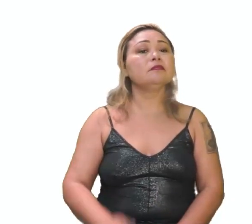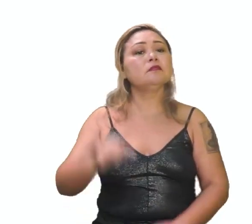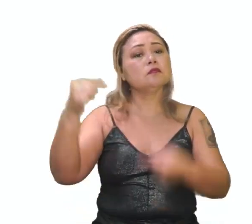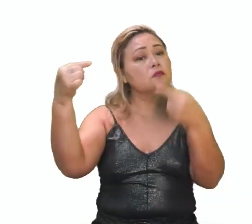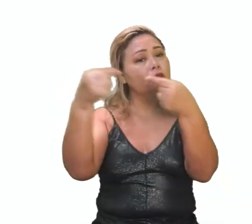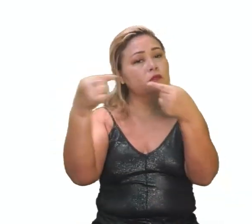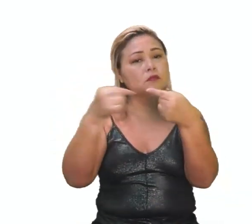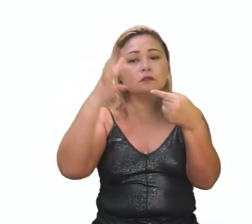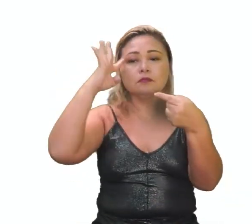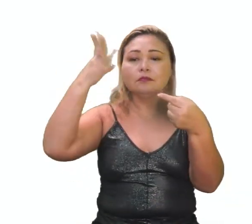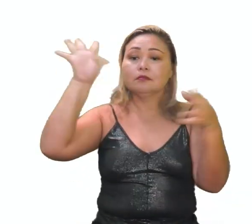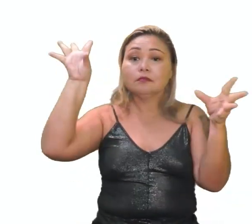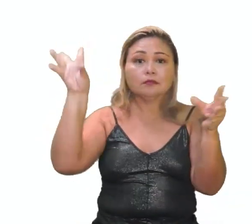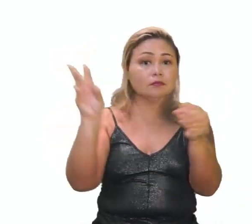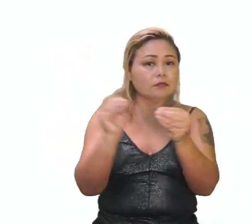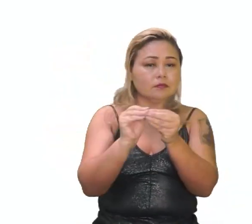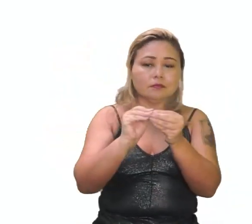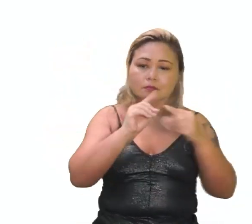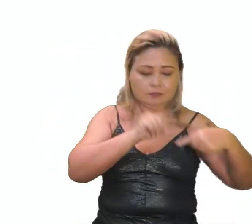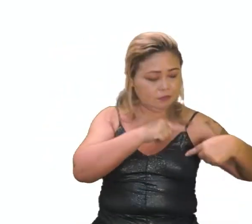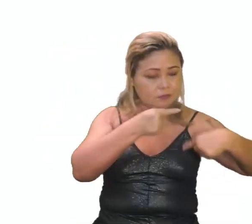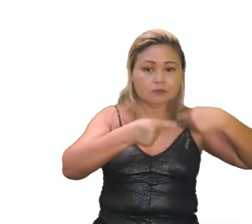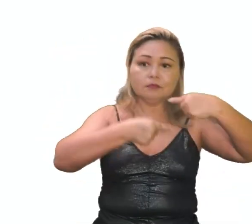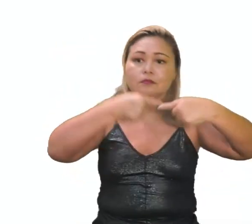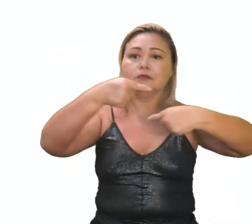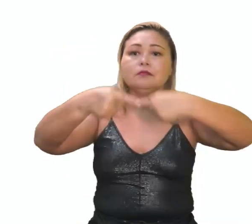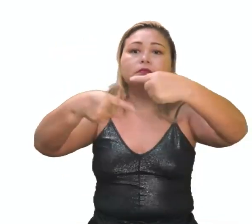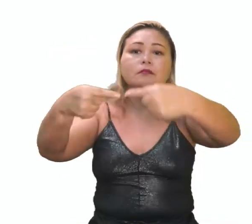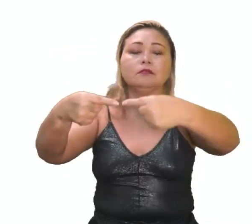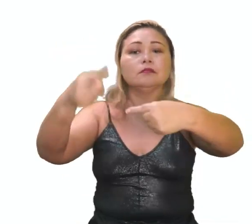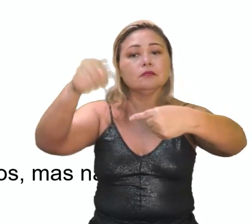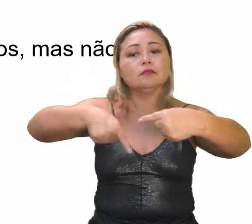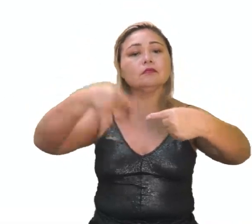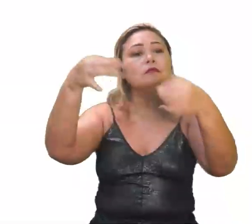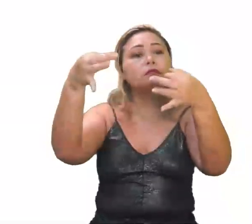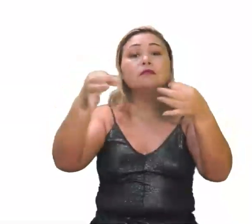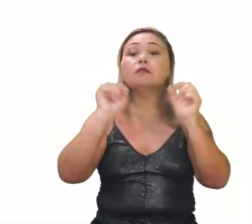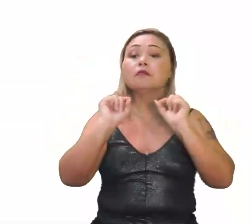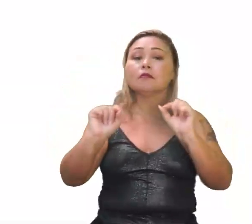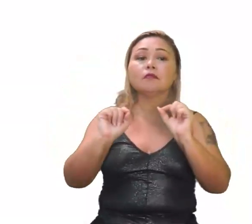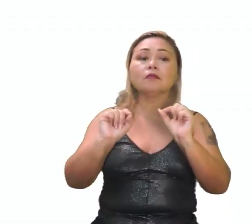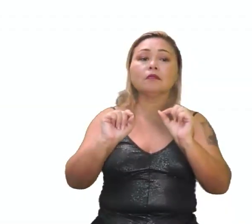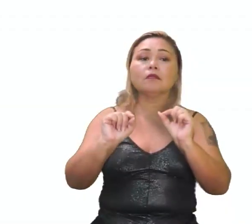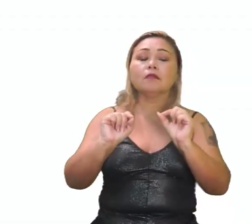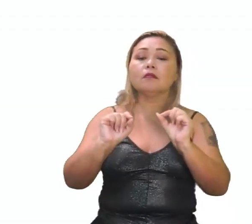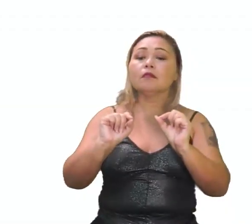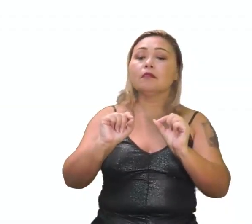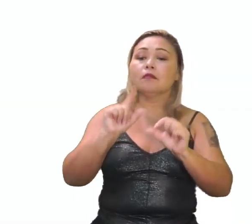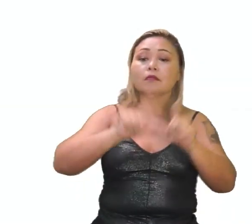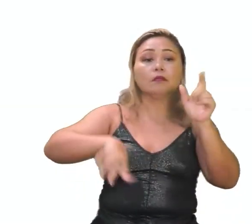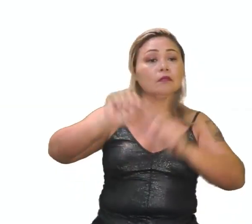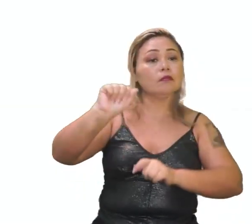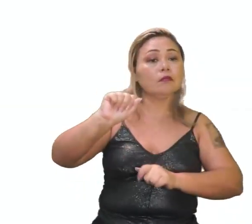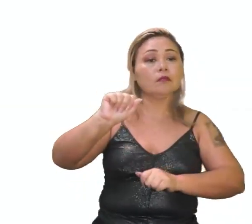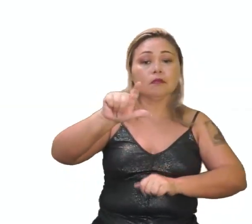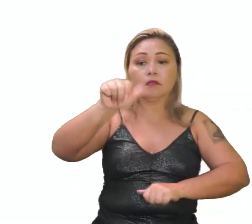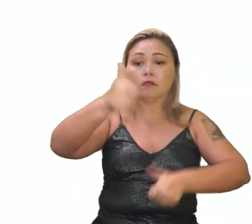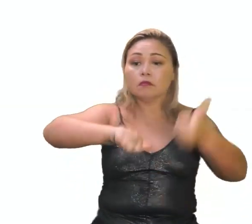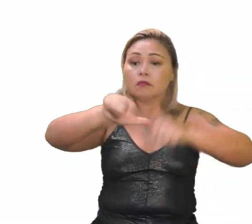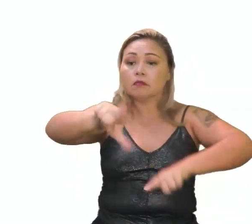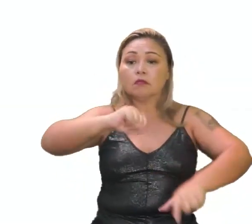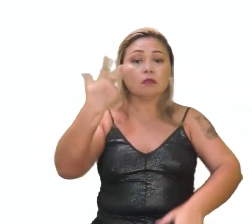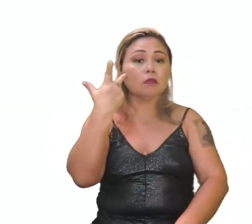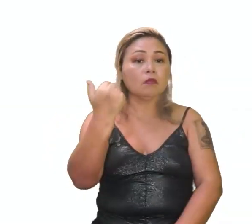De acordo com a teoria sintética da evolução, é correto afirmar o quê? A